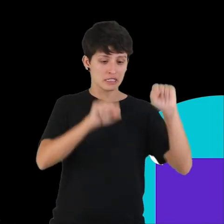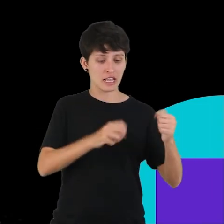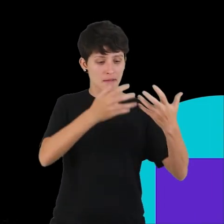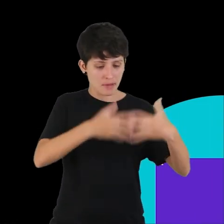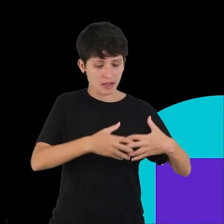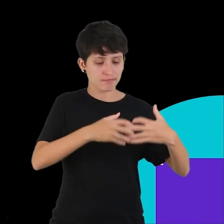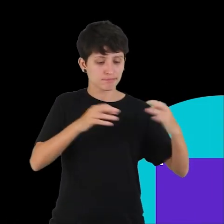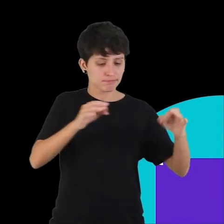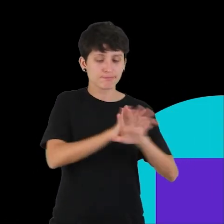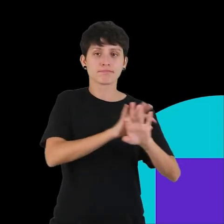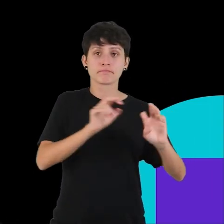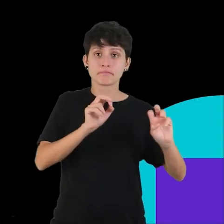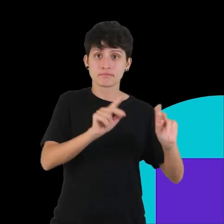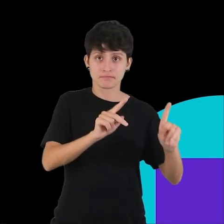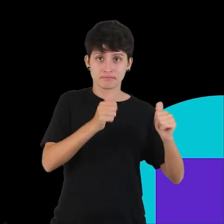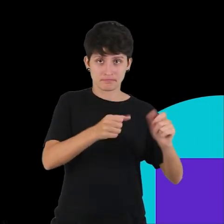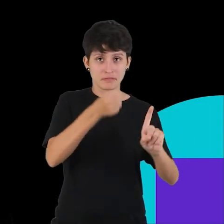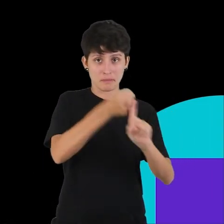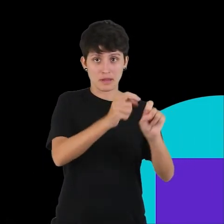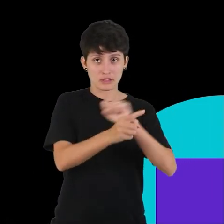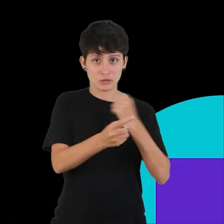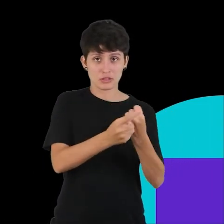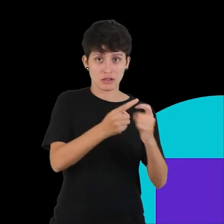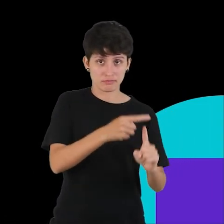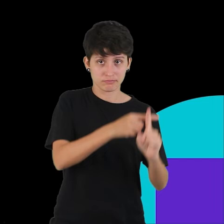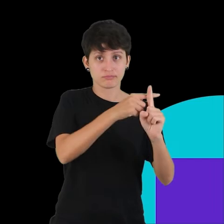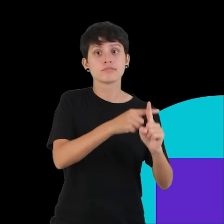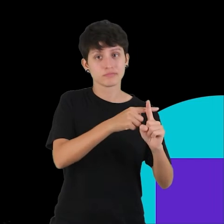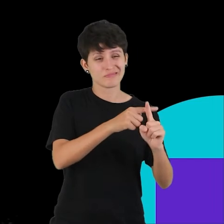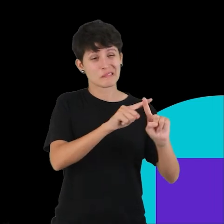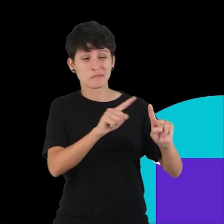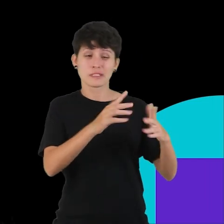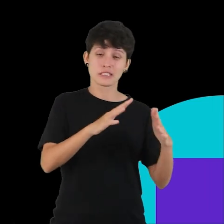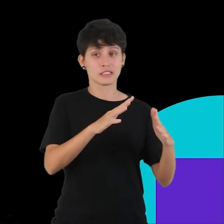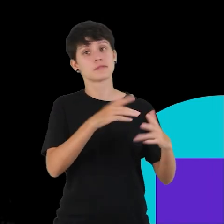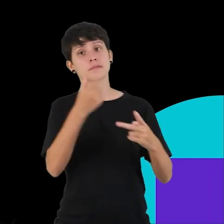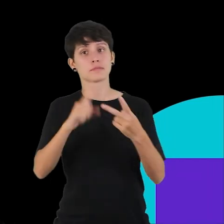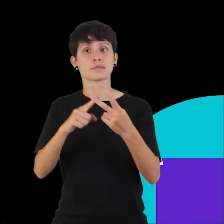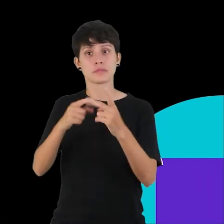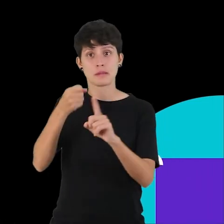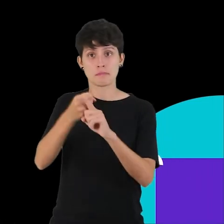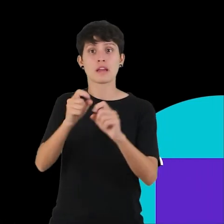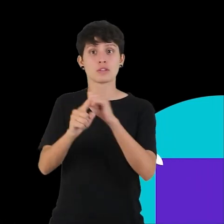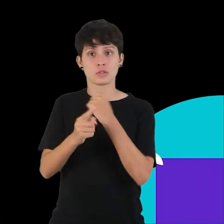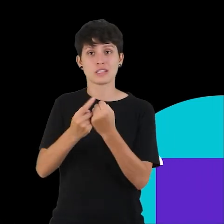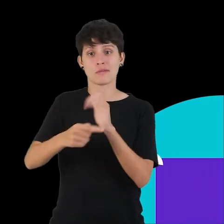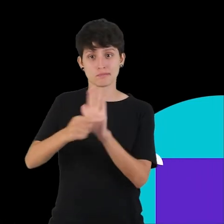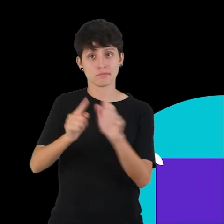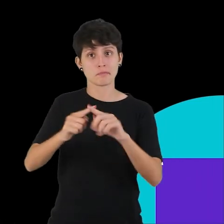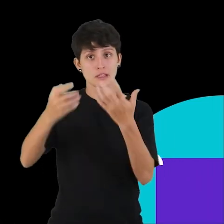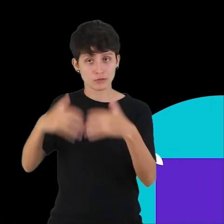assim, qualitativo até, de entender histórias, de entender sistemas e complexidade. E quais são os elementos